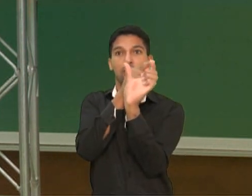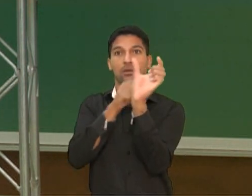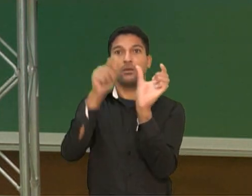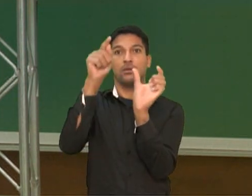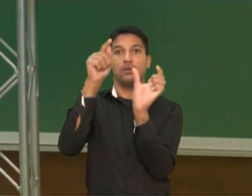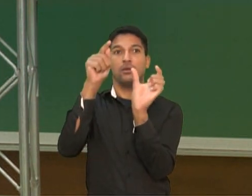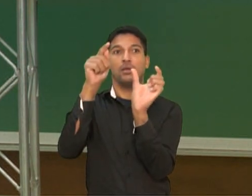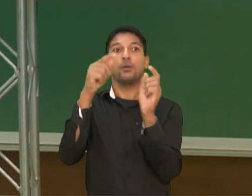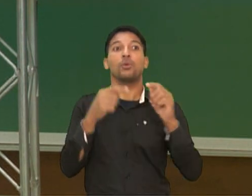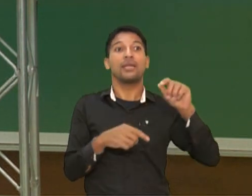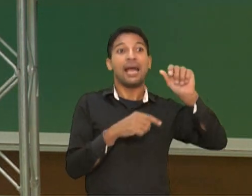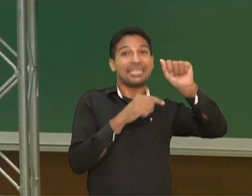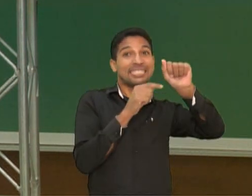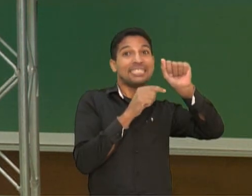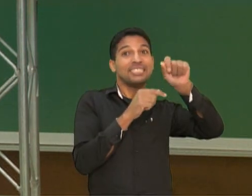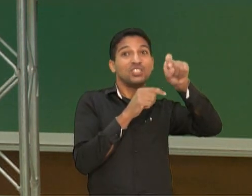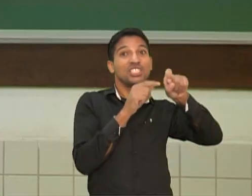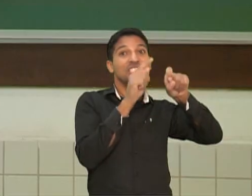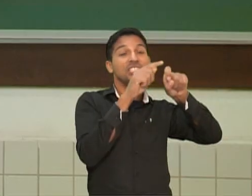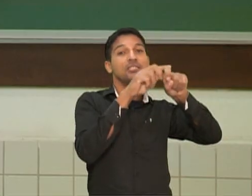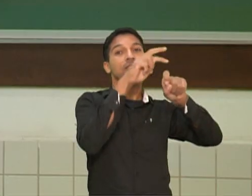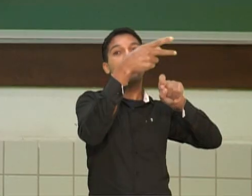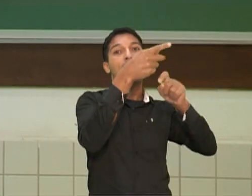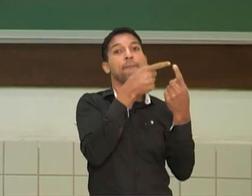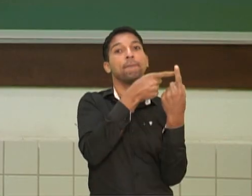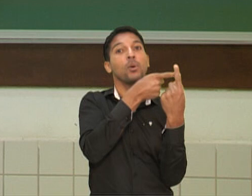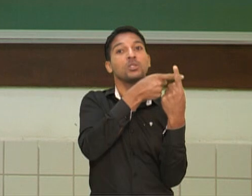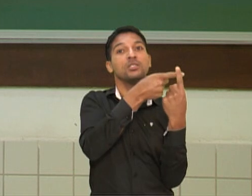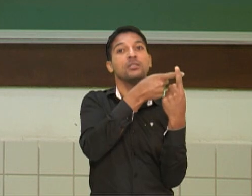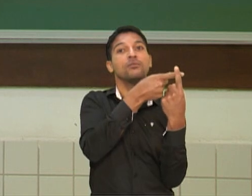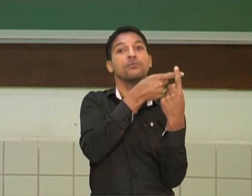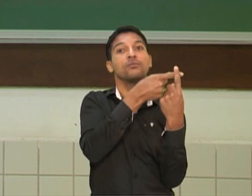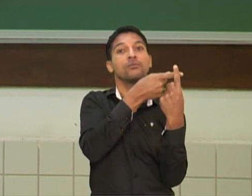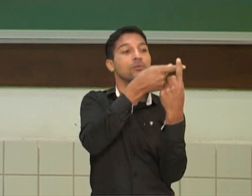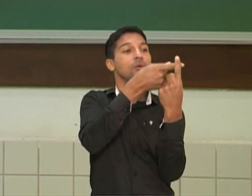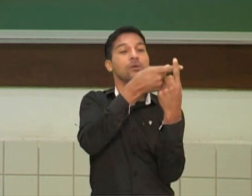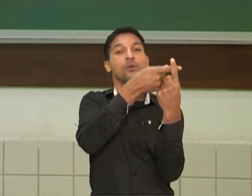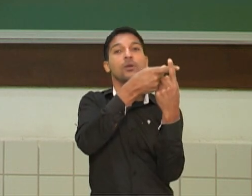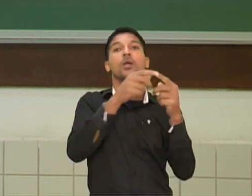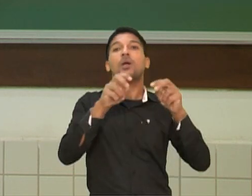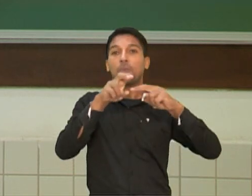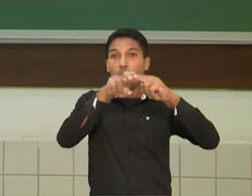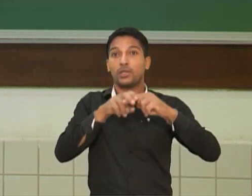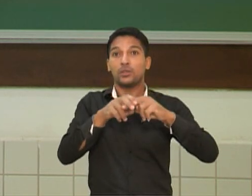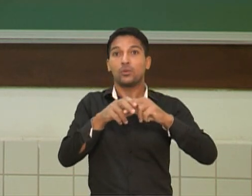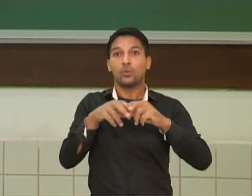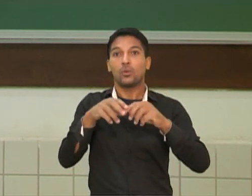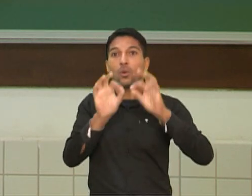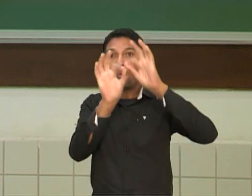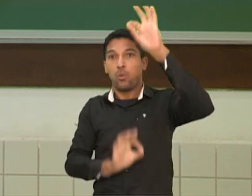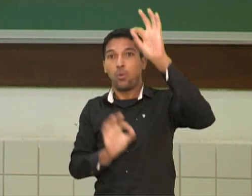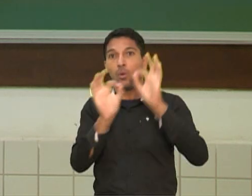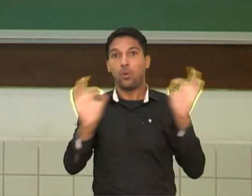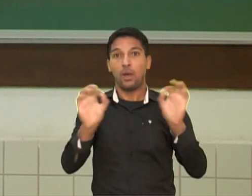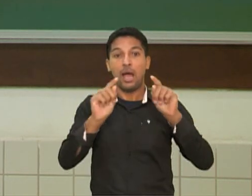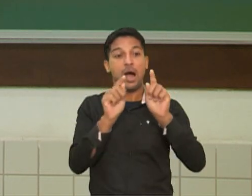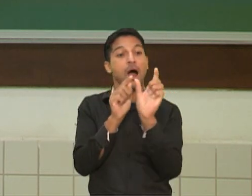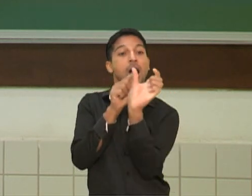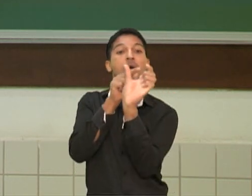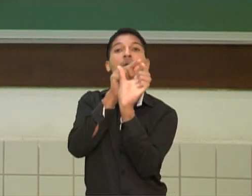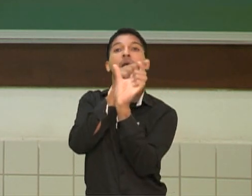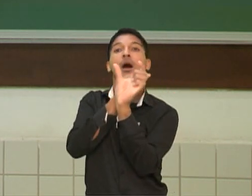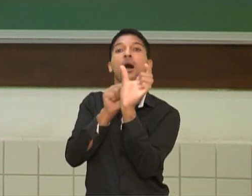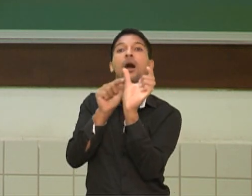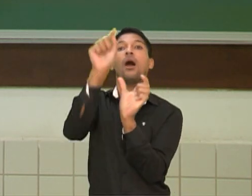cima porque o a é positivo. Professora, e quando o a for negativo? Quando o a for negativo, o que é o a? A é um